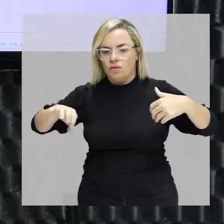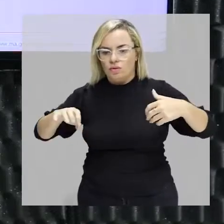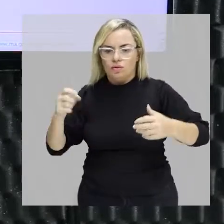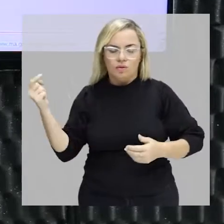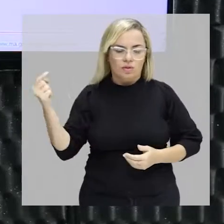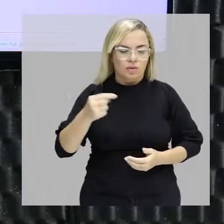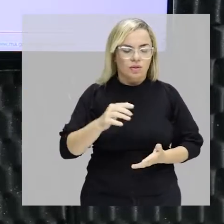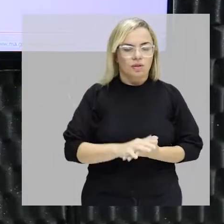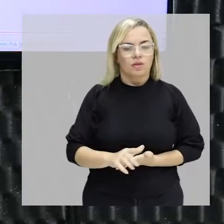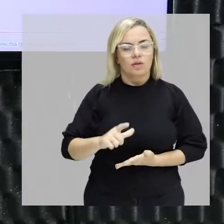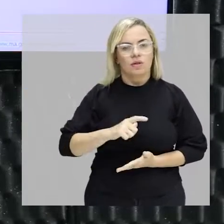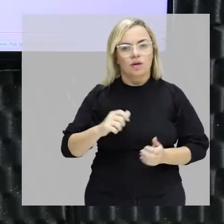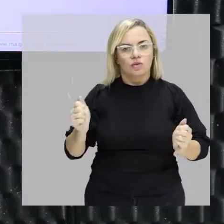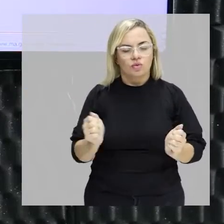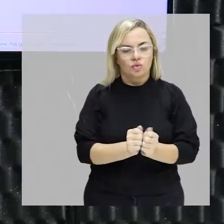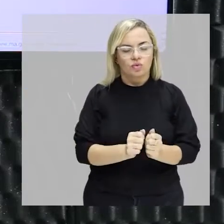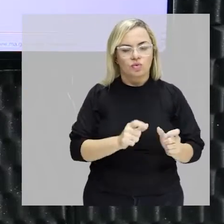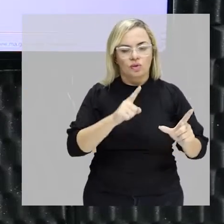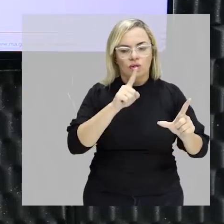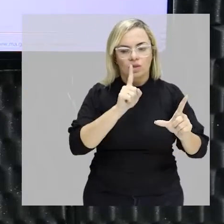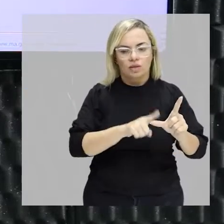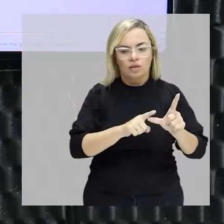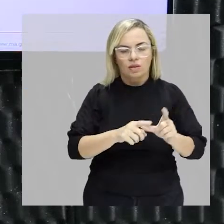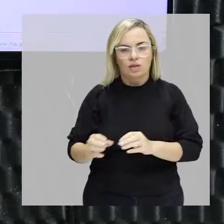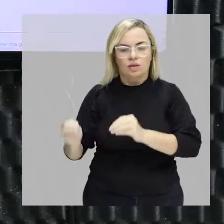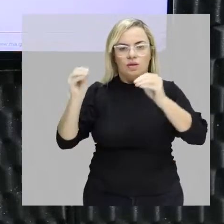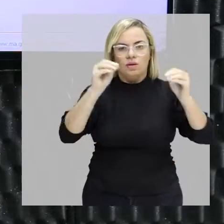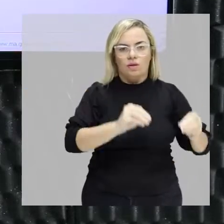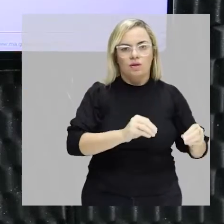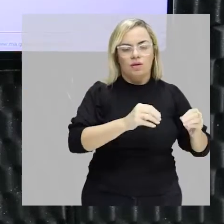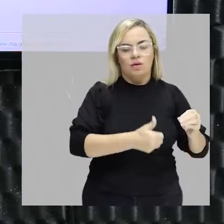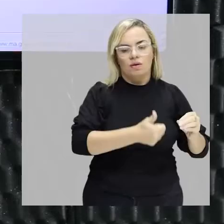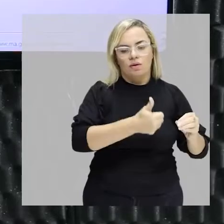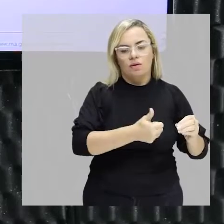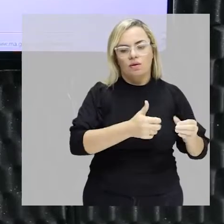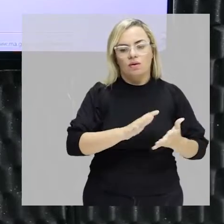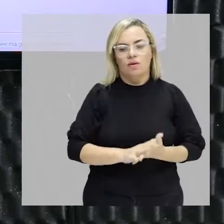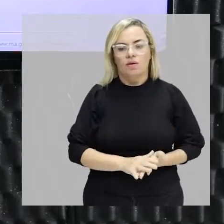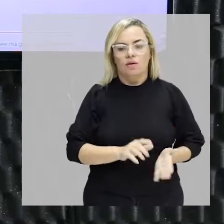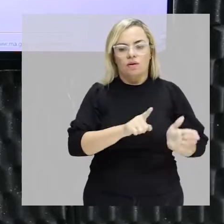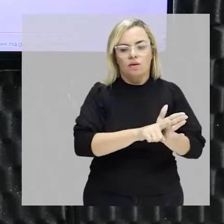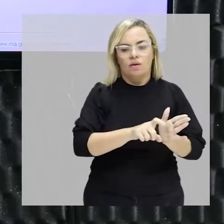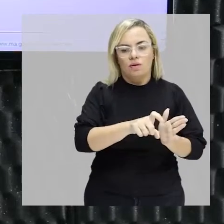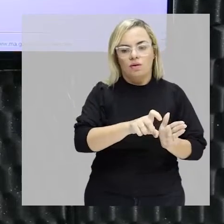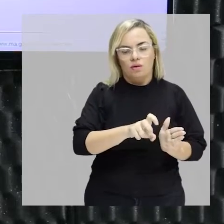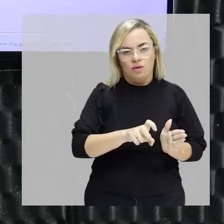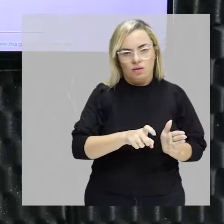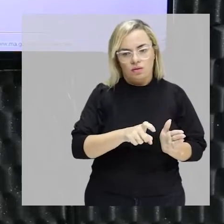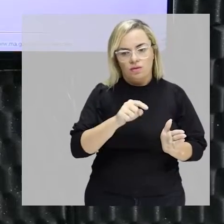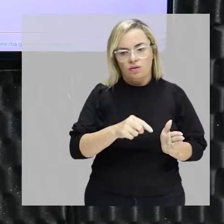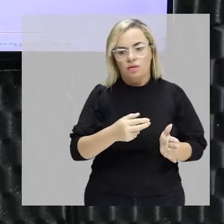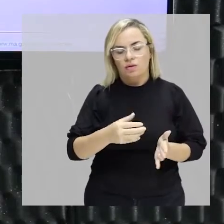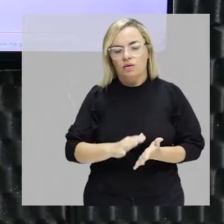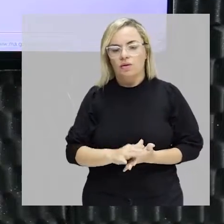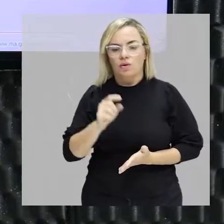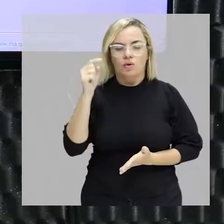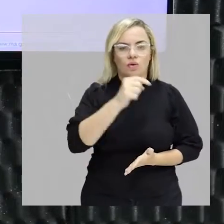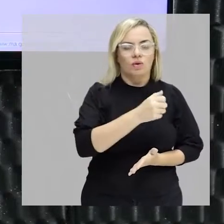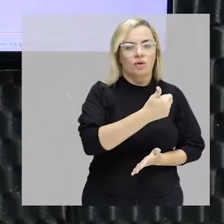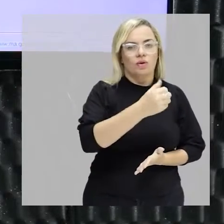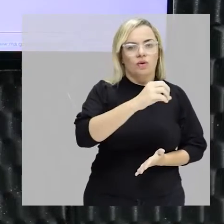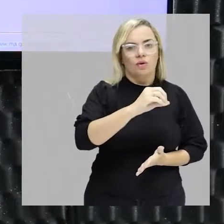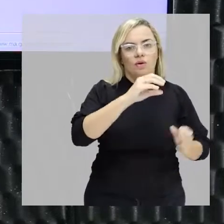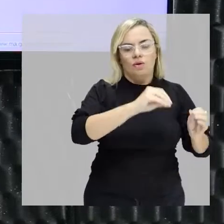está com a variável no primeiro membro, menos 5x igual a... O 180, que estava no primeiro membro, mudou para o segundo